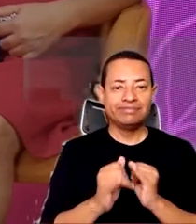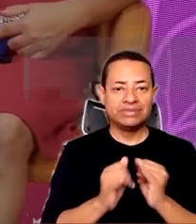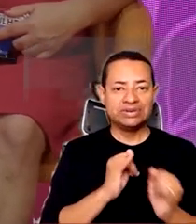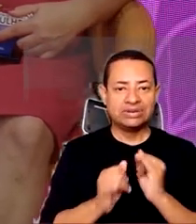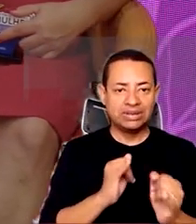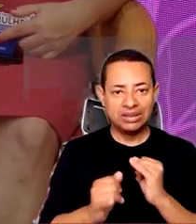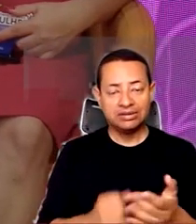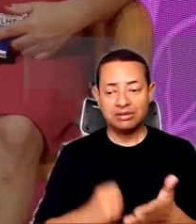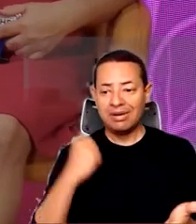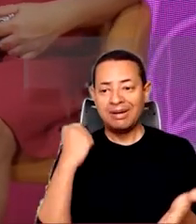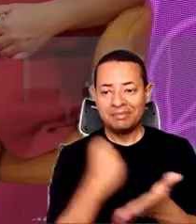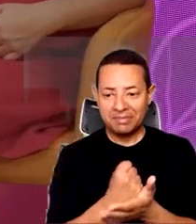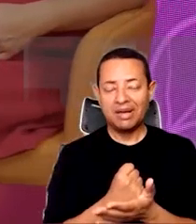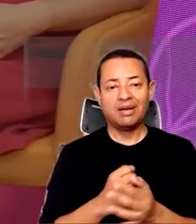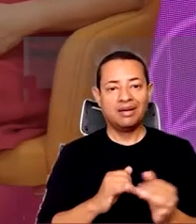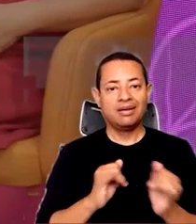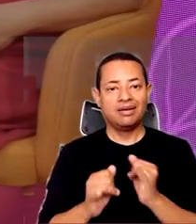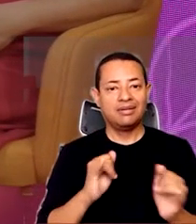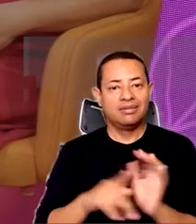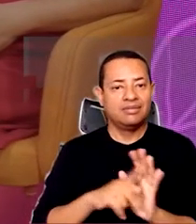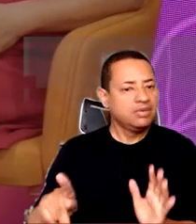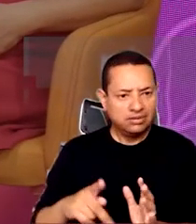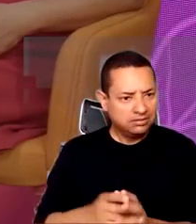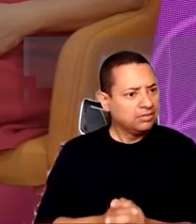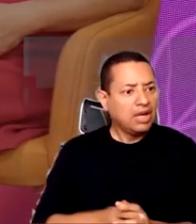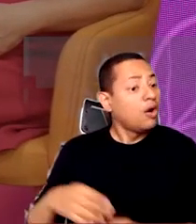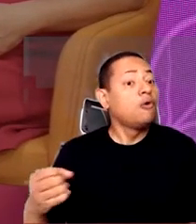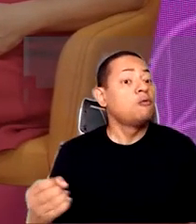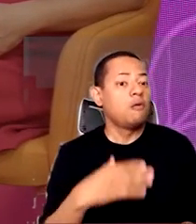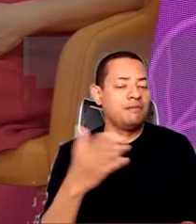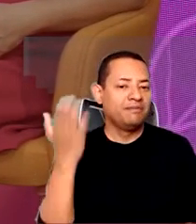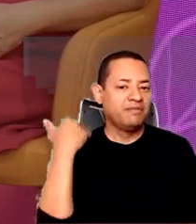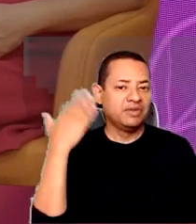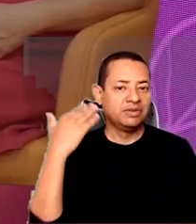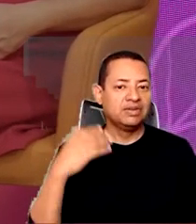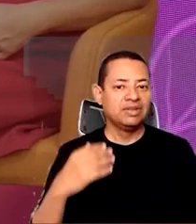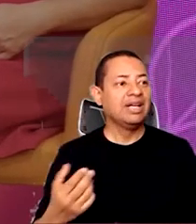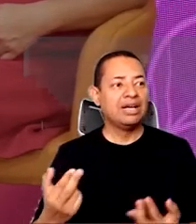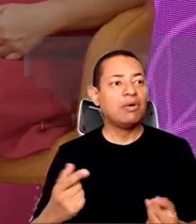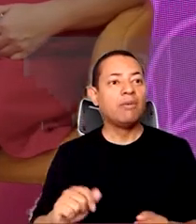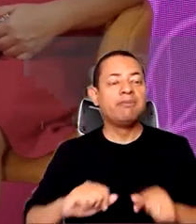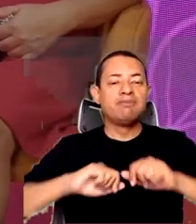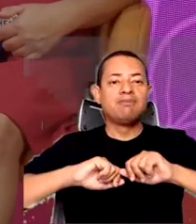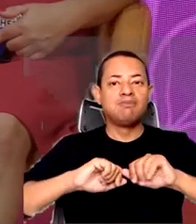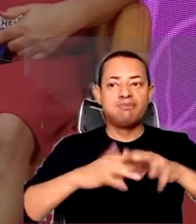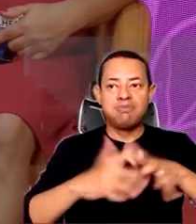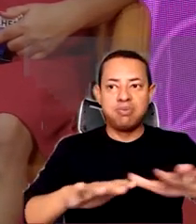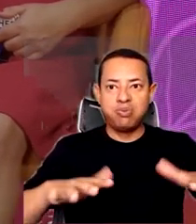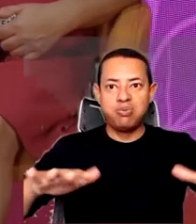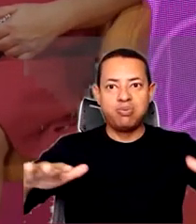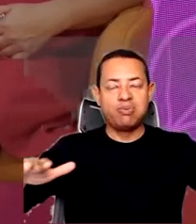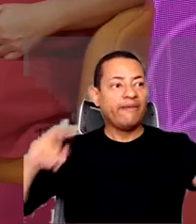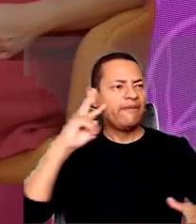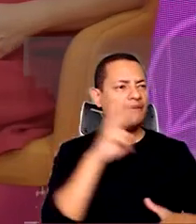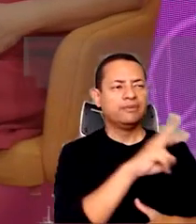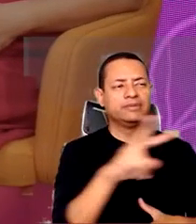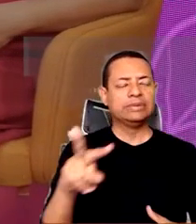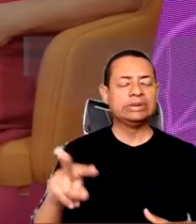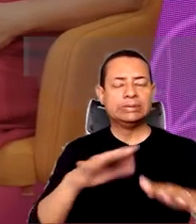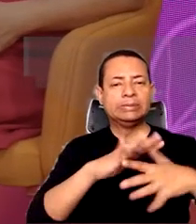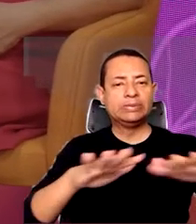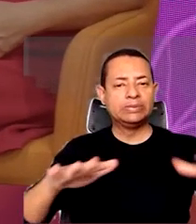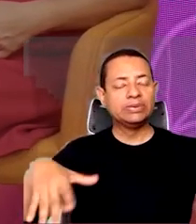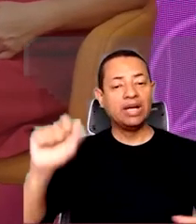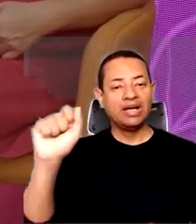nativa da internet nós era Pioneiro naquela época era um oceano azul eu enxergava isso como Oceano